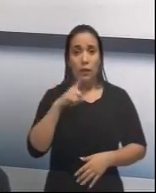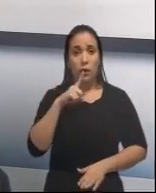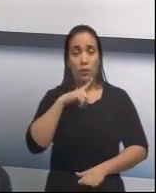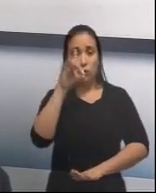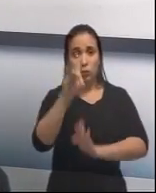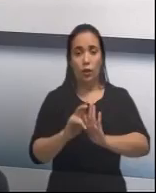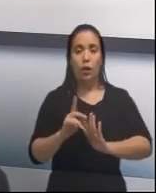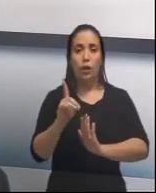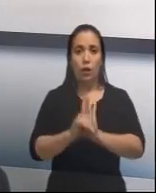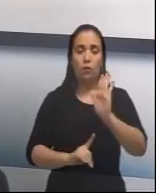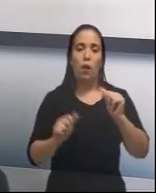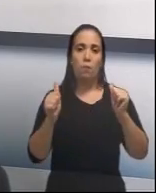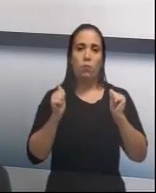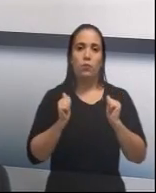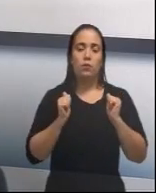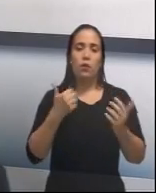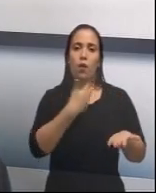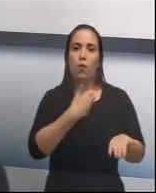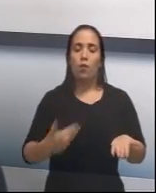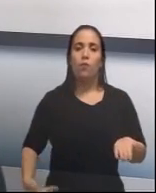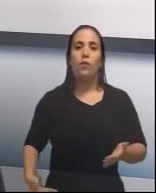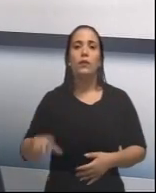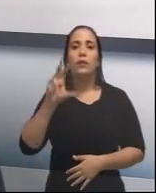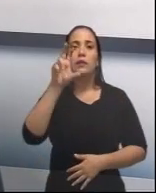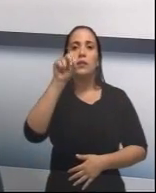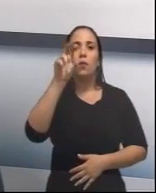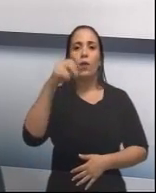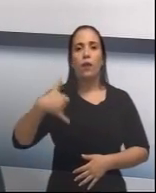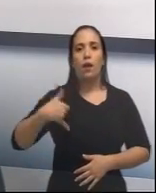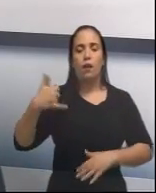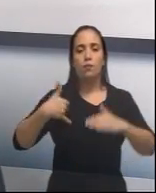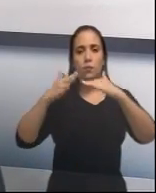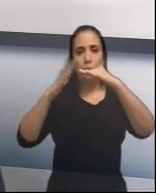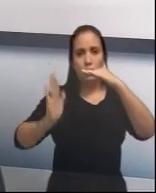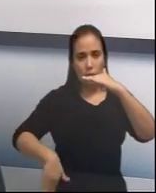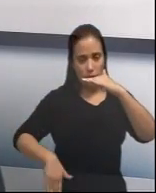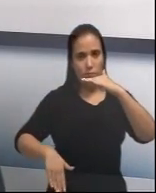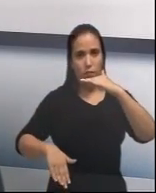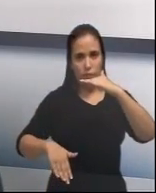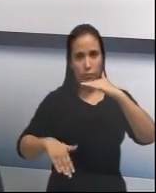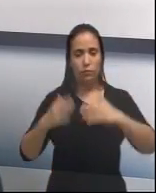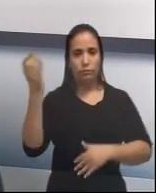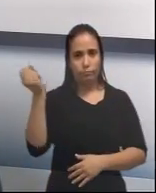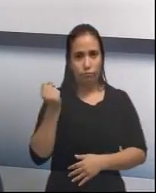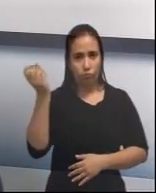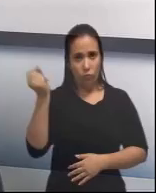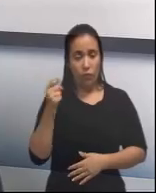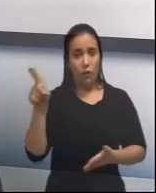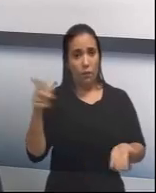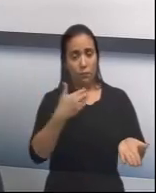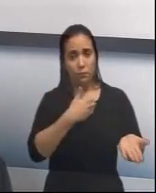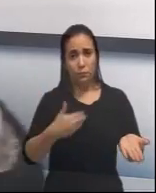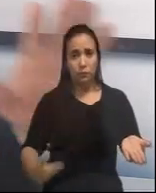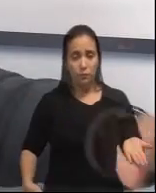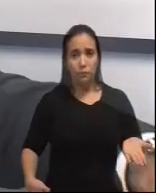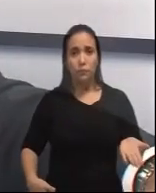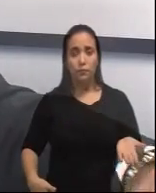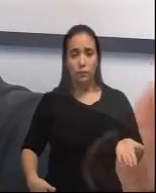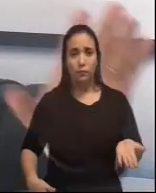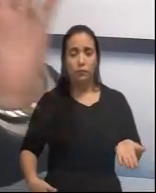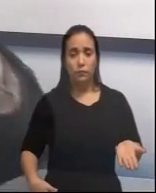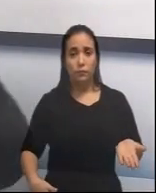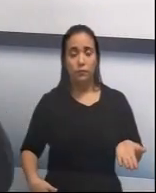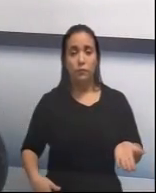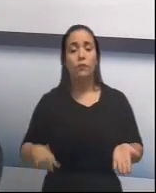direito de se aposentar como governador com menos de 50 anos. Prefeito. Onde? Governador do Estado. Prefeito. Ele pegou a